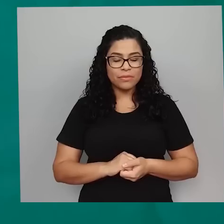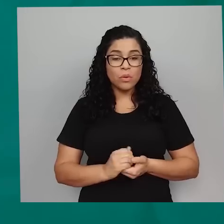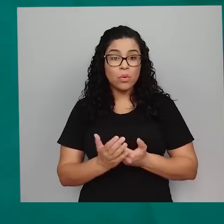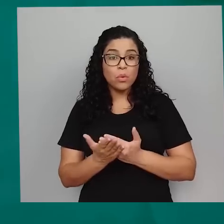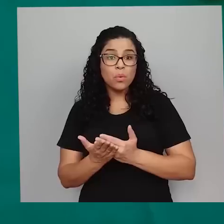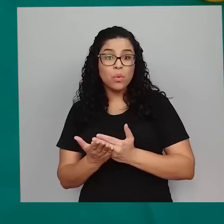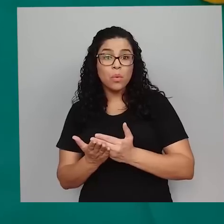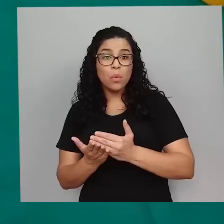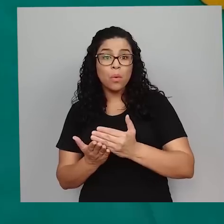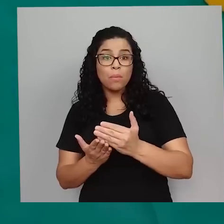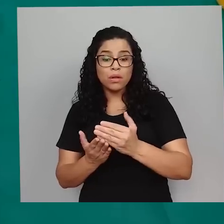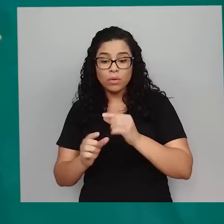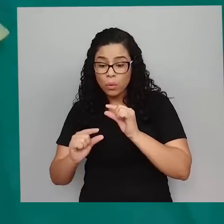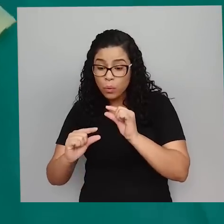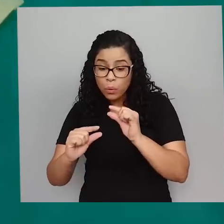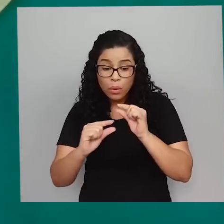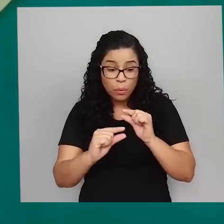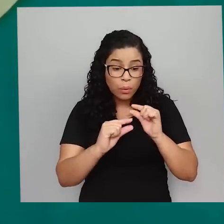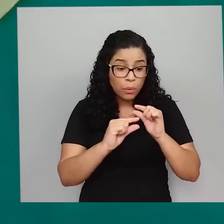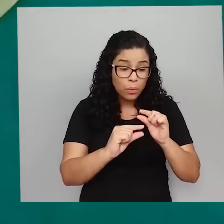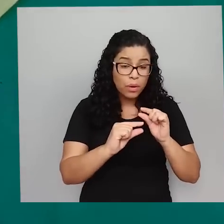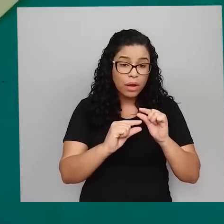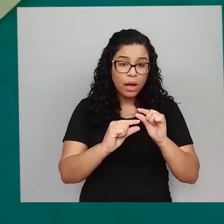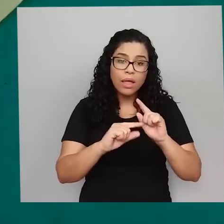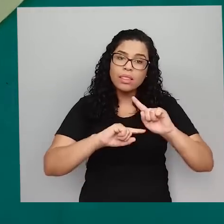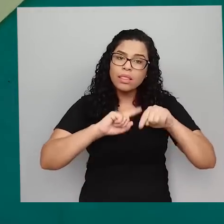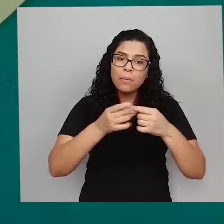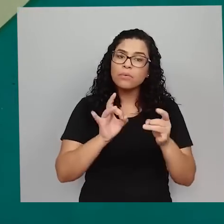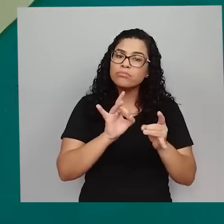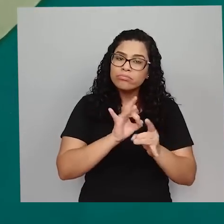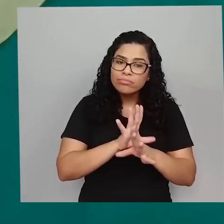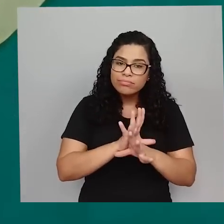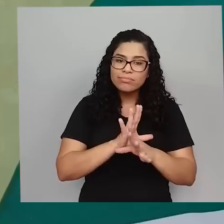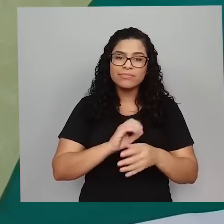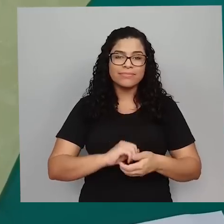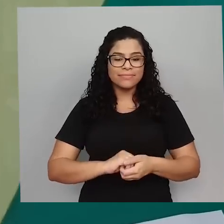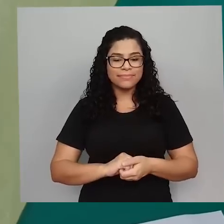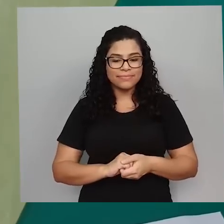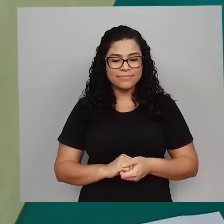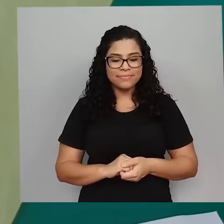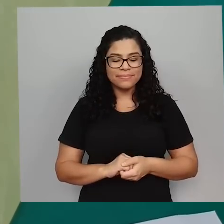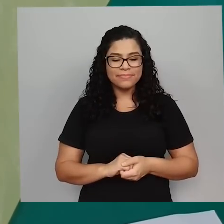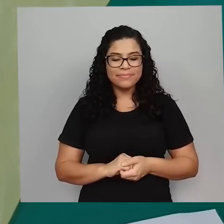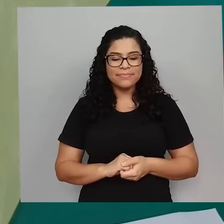Na hora que ela começa a secar, ela já começa a não querer espalhar mais.